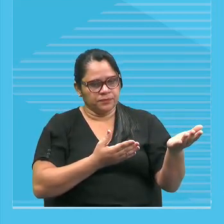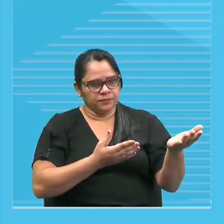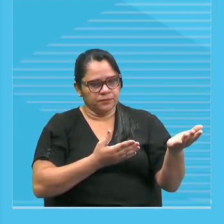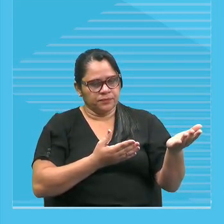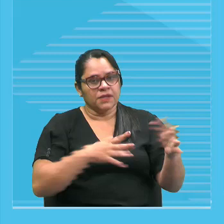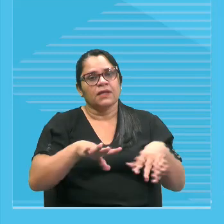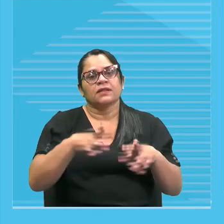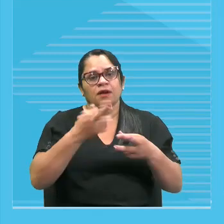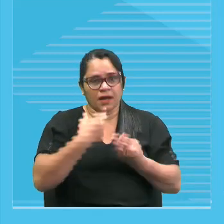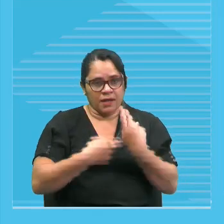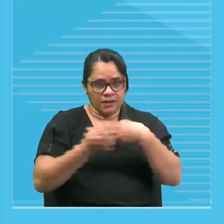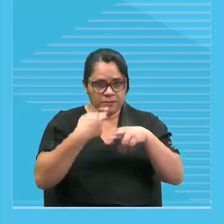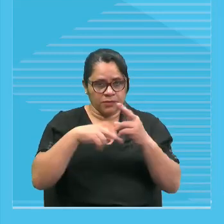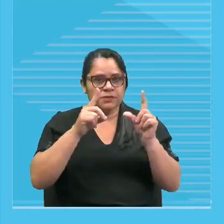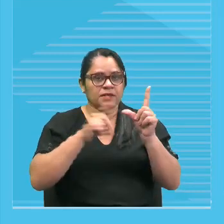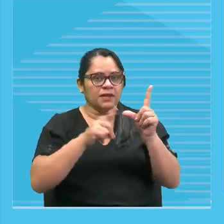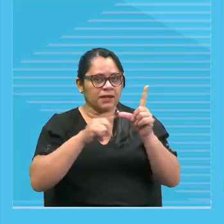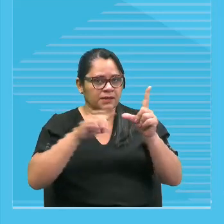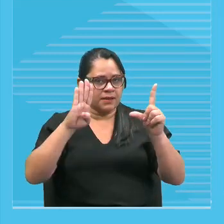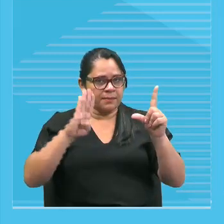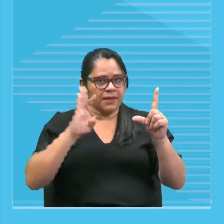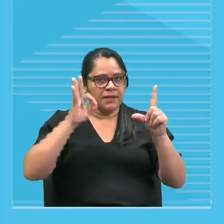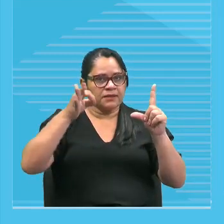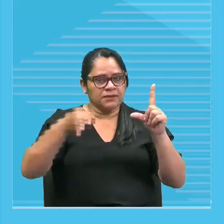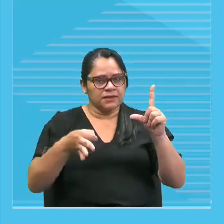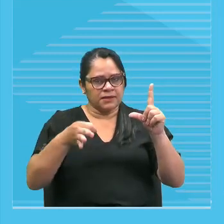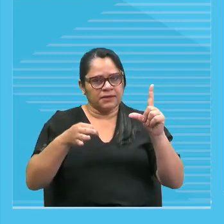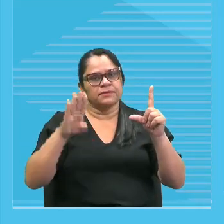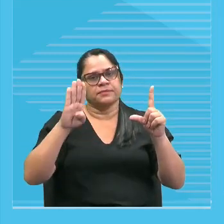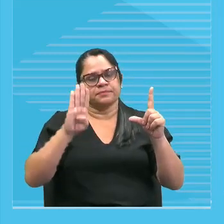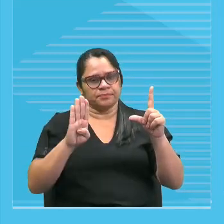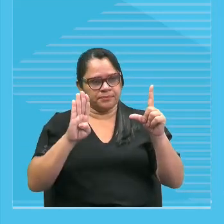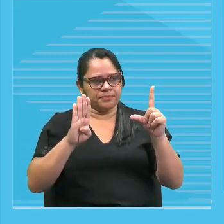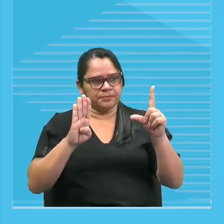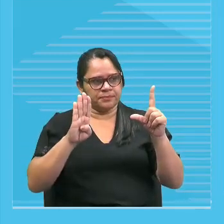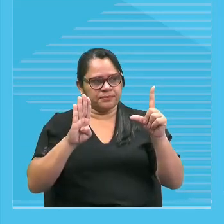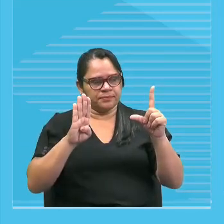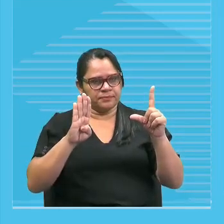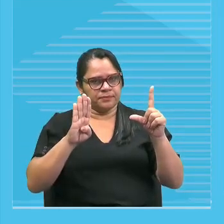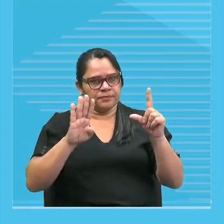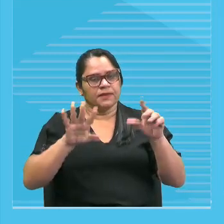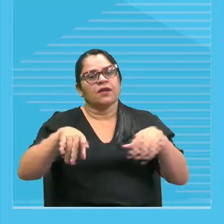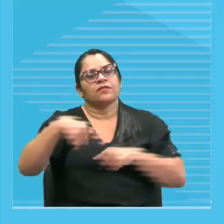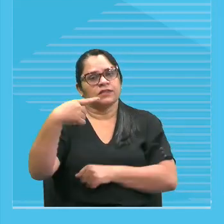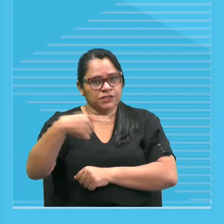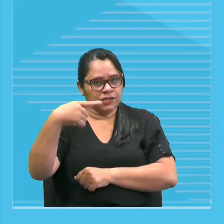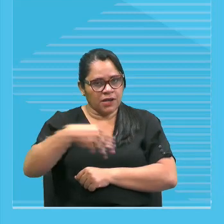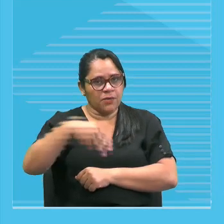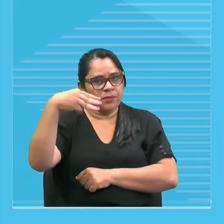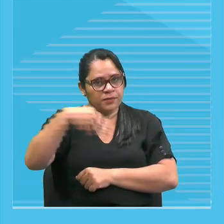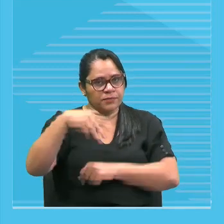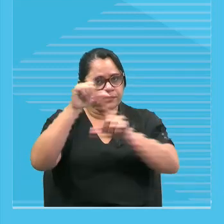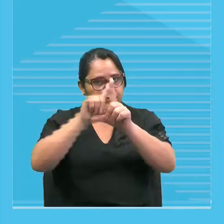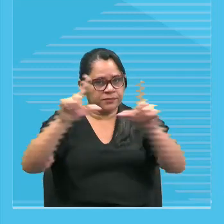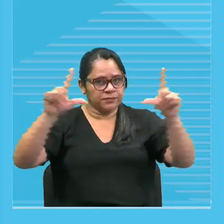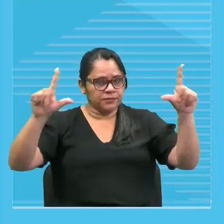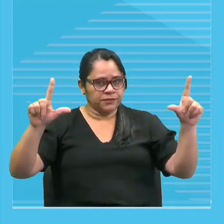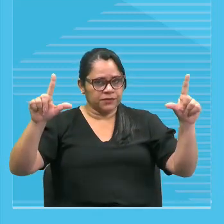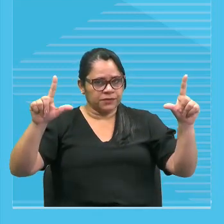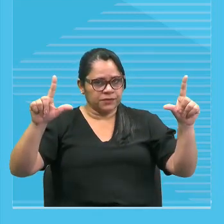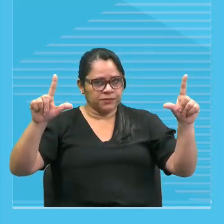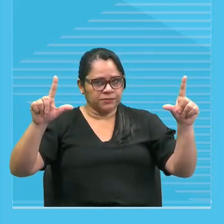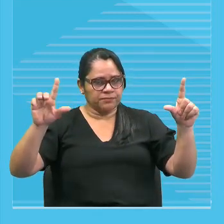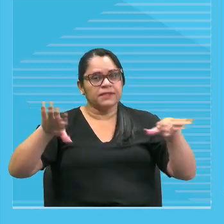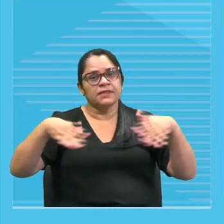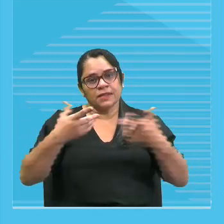então a resposta aí a letra B tá letra B eu vou deixar um minutinho em tela cheia tá E aí